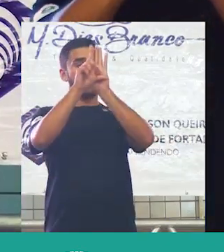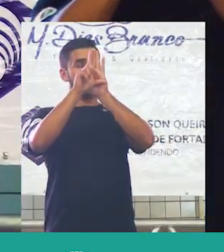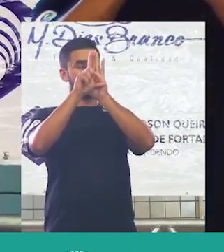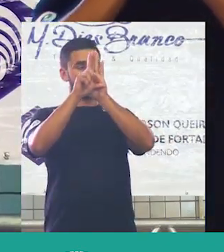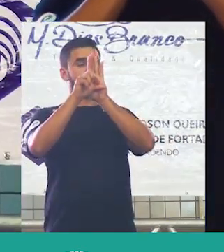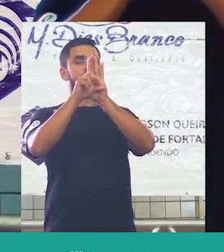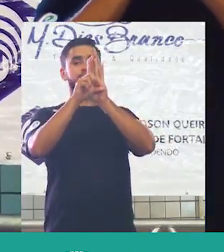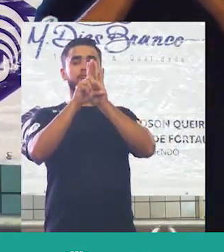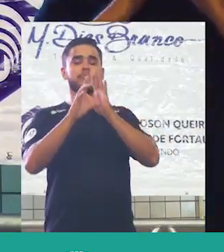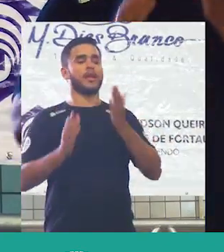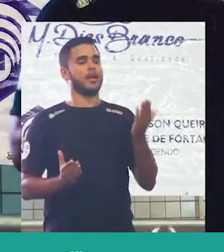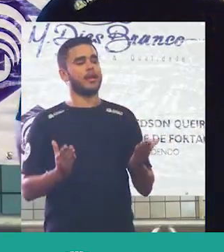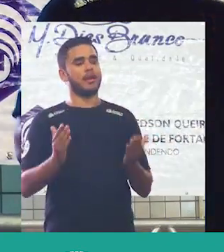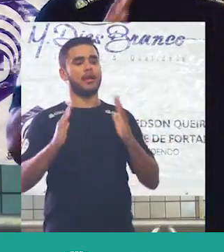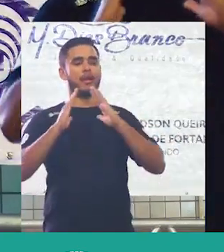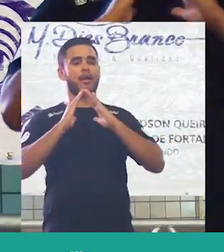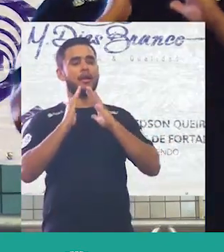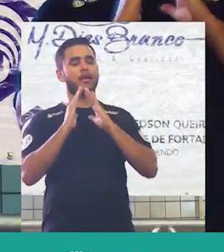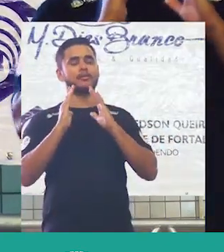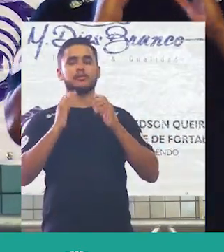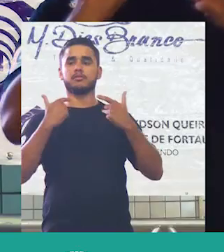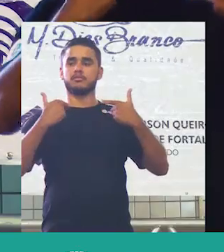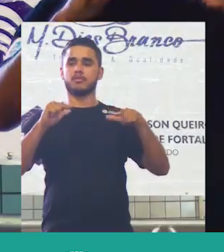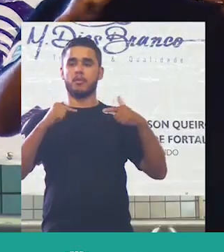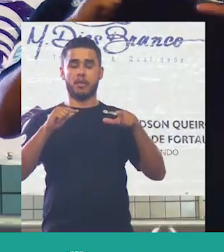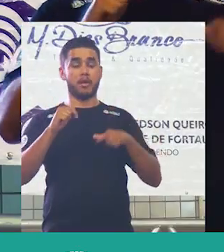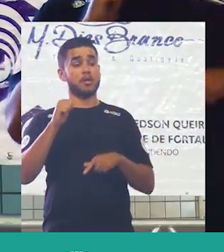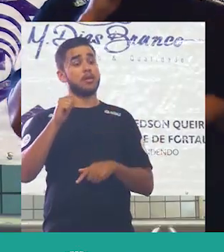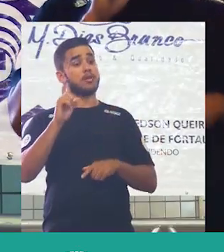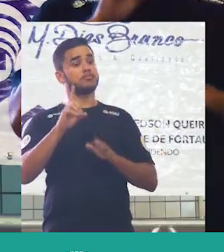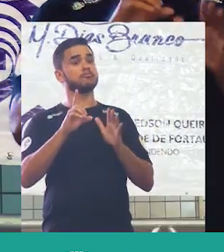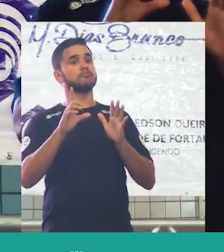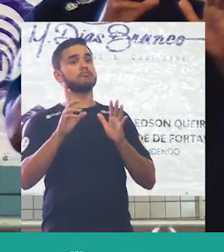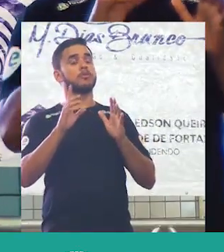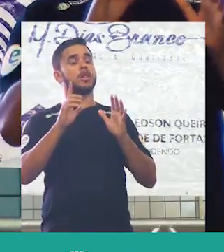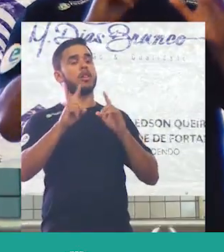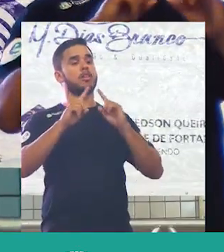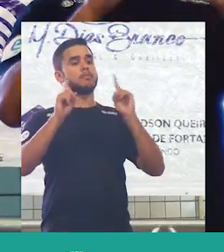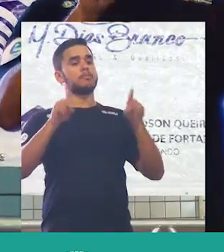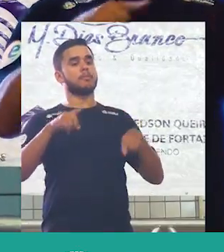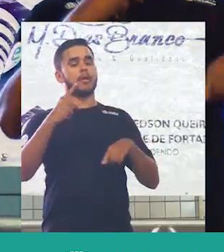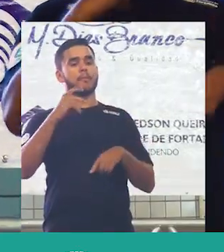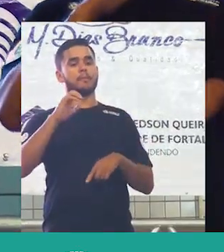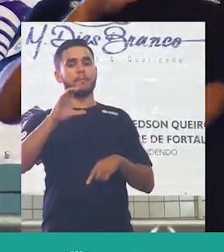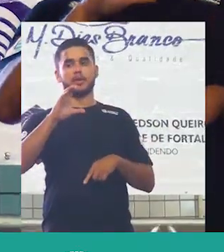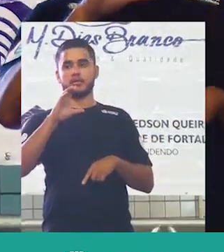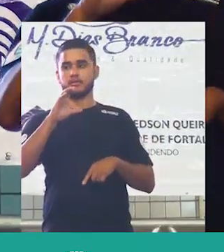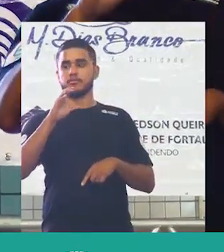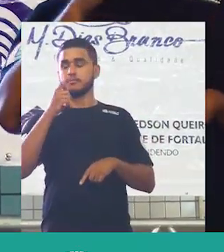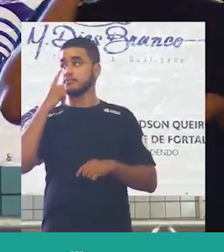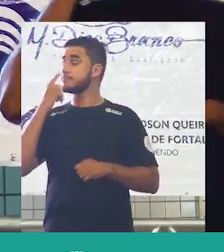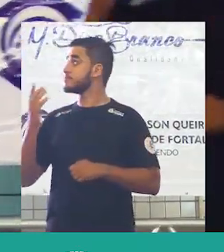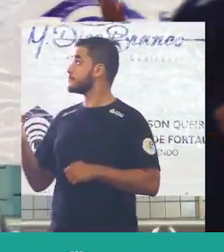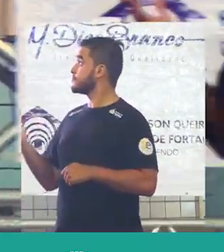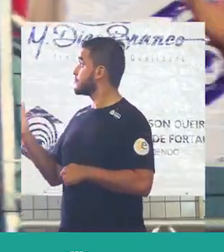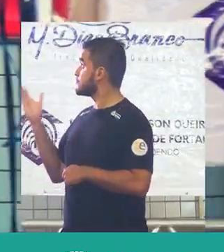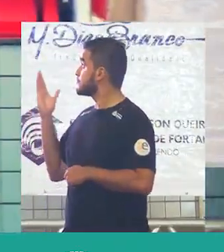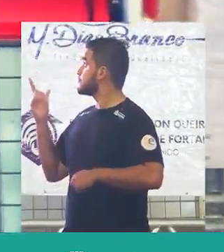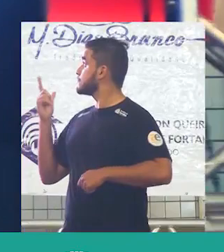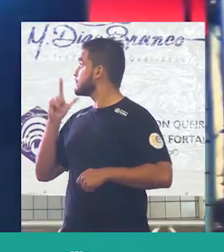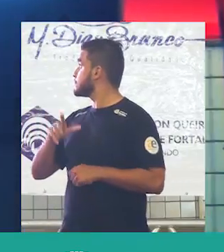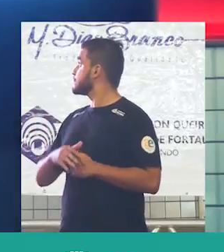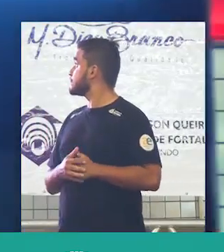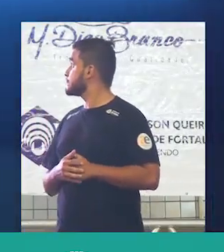2015 concedeu os direitos trabalhistas para os trabalhadores